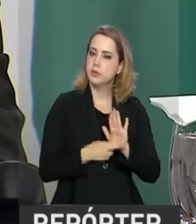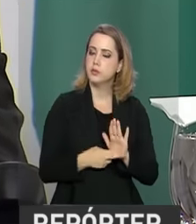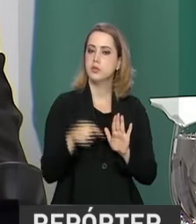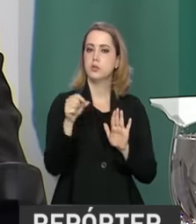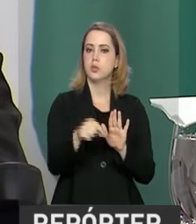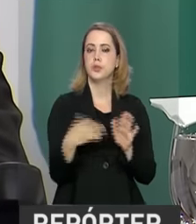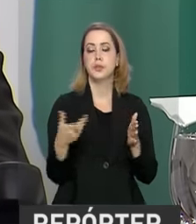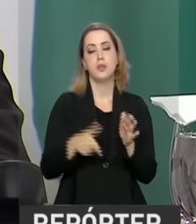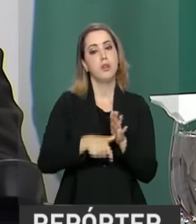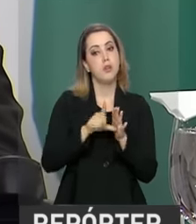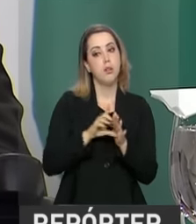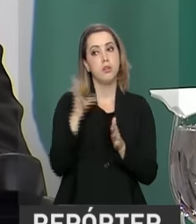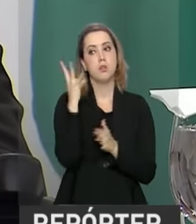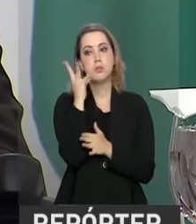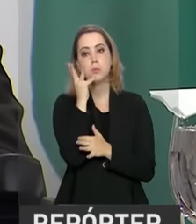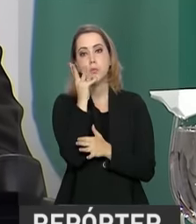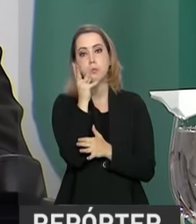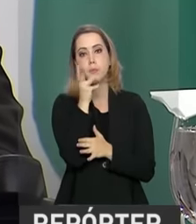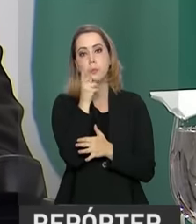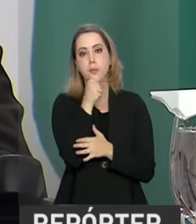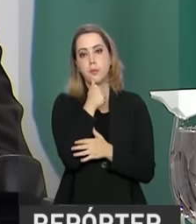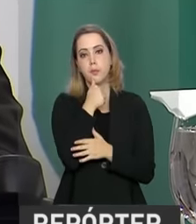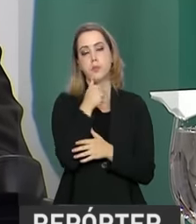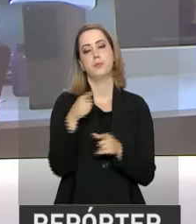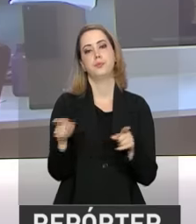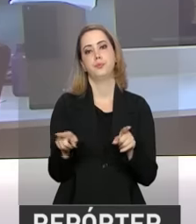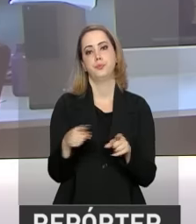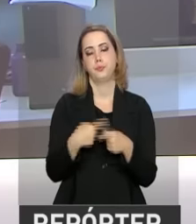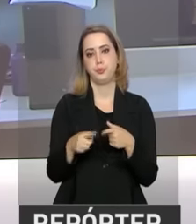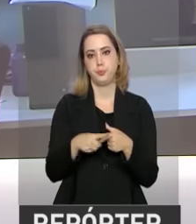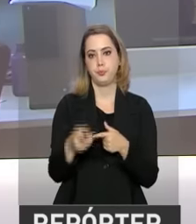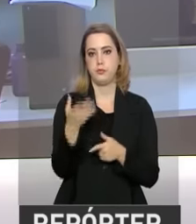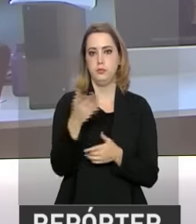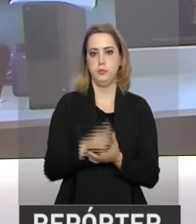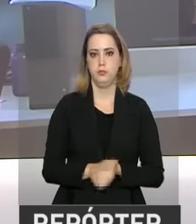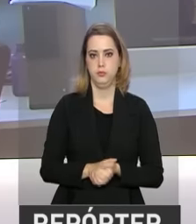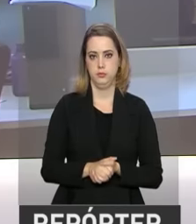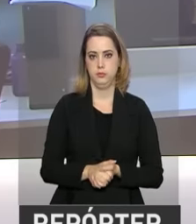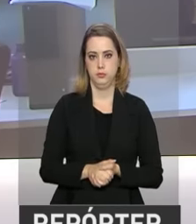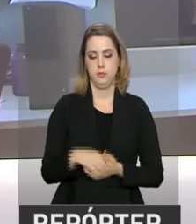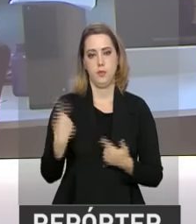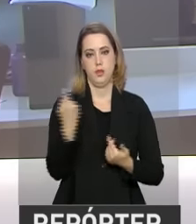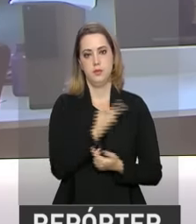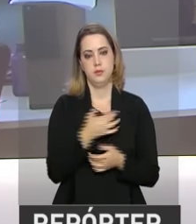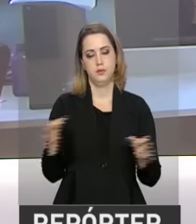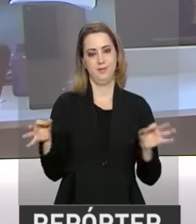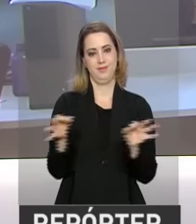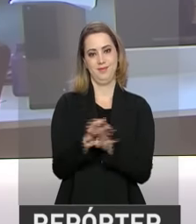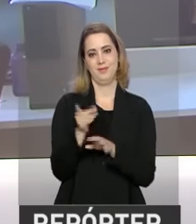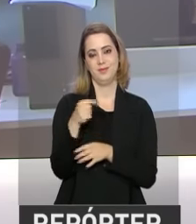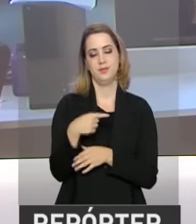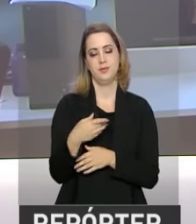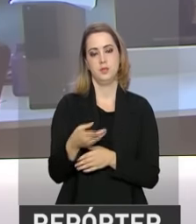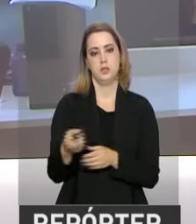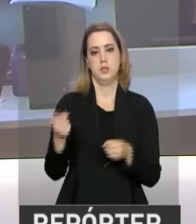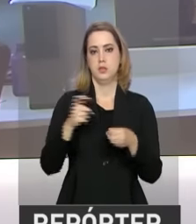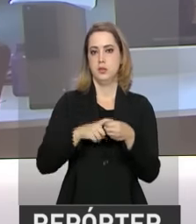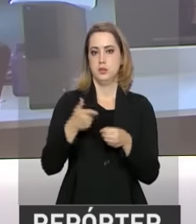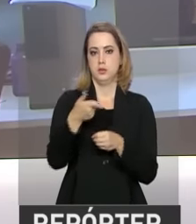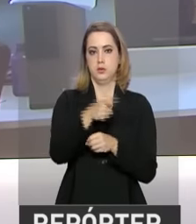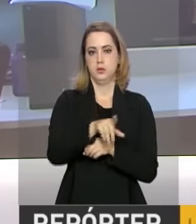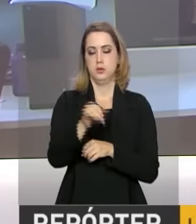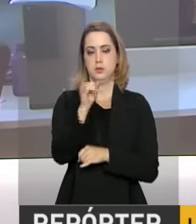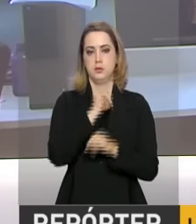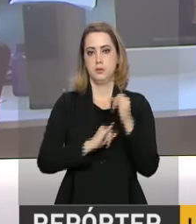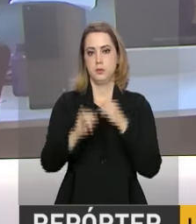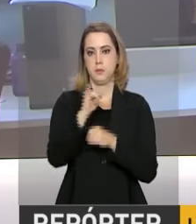vezes lentos e excessivamente burocráticos. Essa edição do Repórter NBR fica por aqui. Voltamos a qualquer